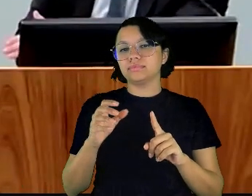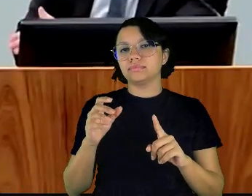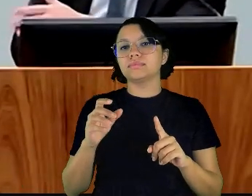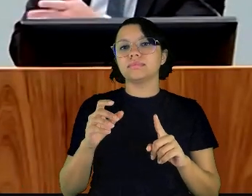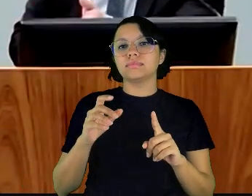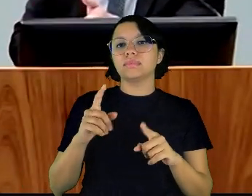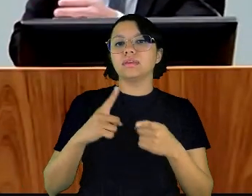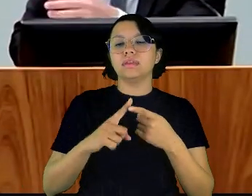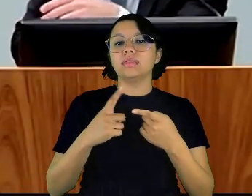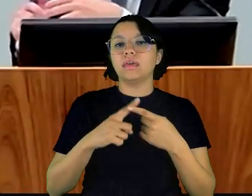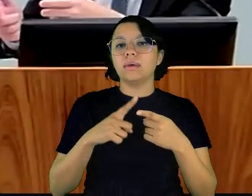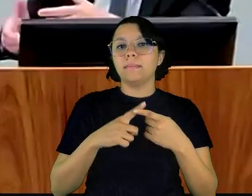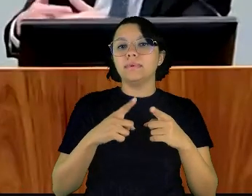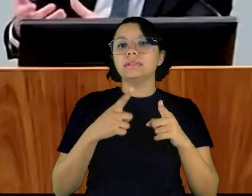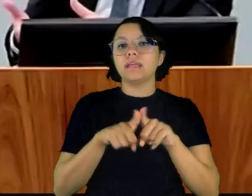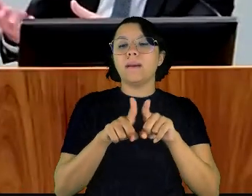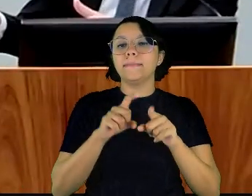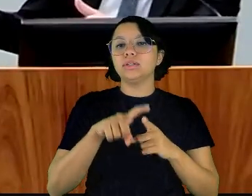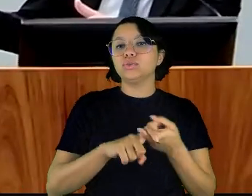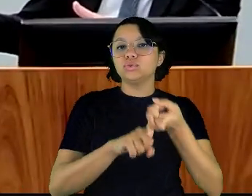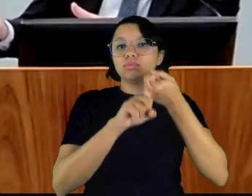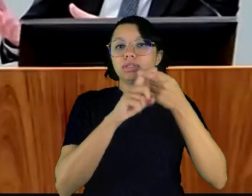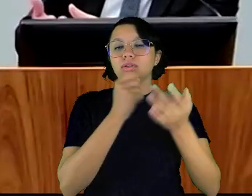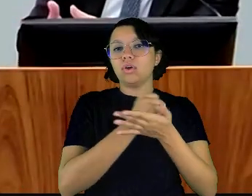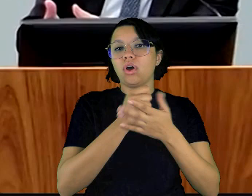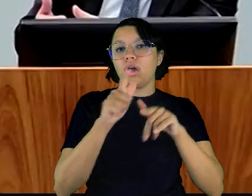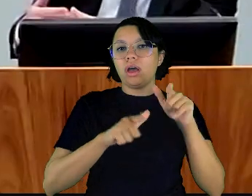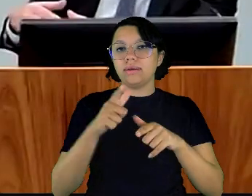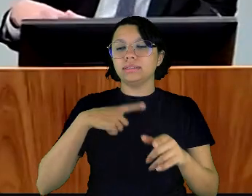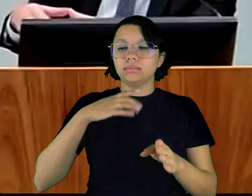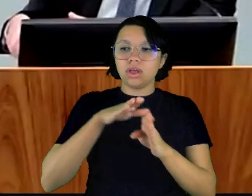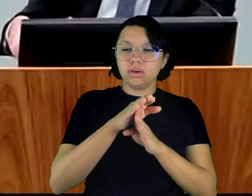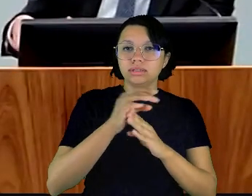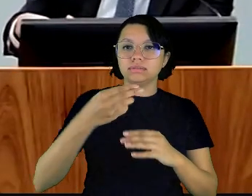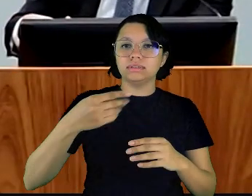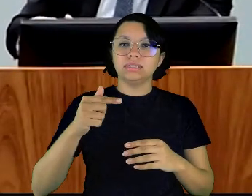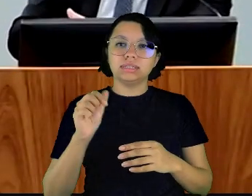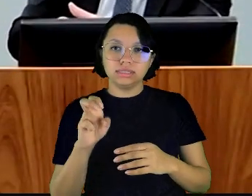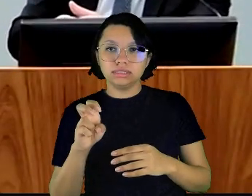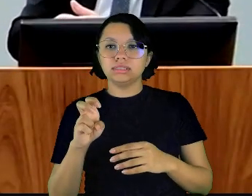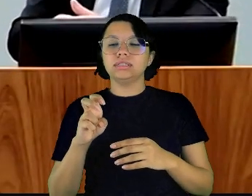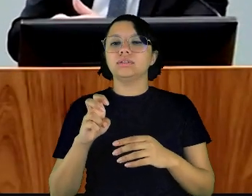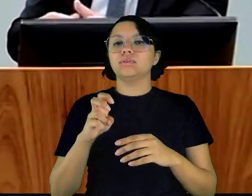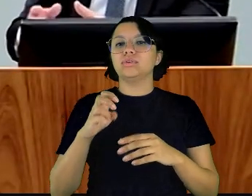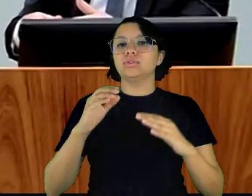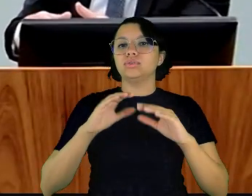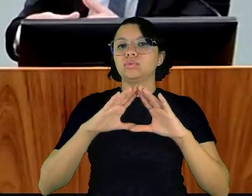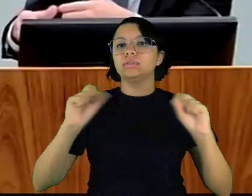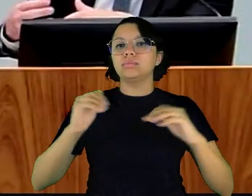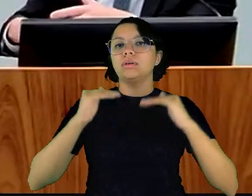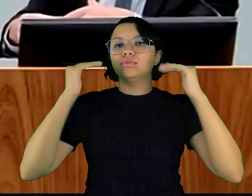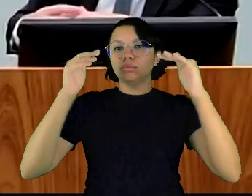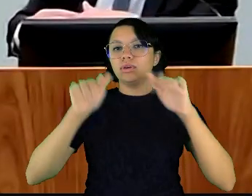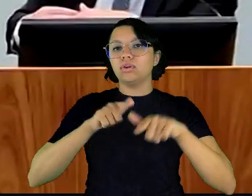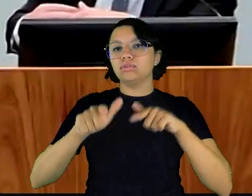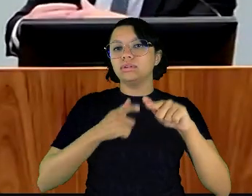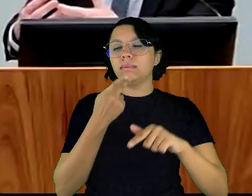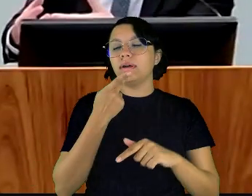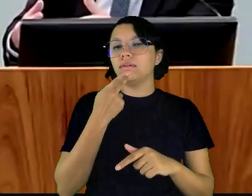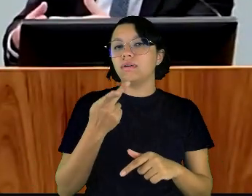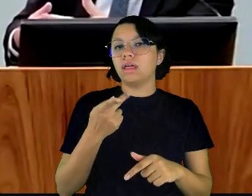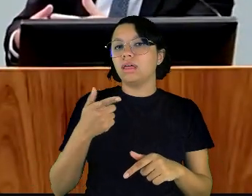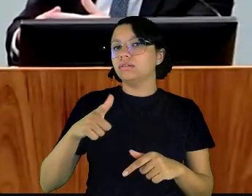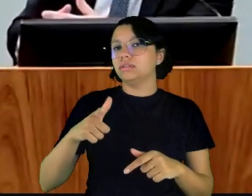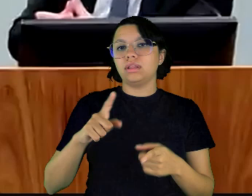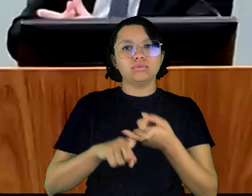de suspensão do contrato de trabalho. Nós temos realmente a orientação jurisprudencial 375 do Tribunal Superior do Trabalho, dizendo que não